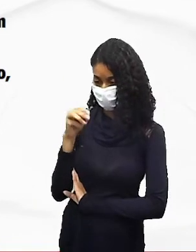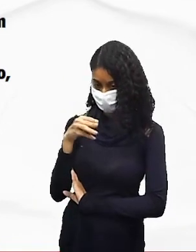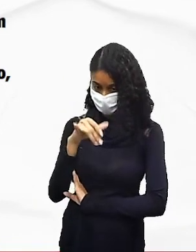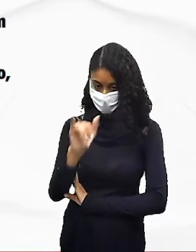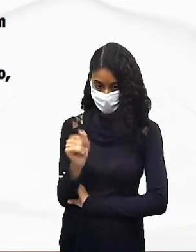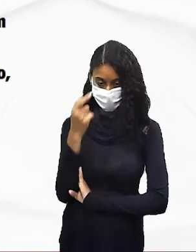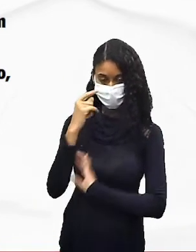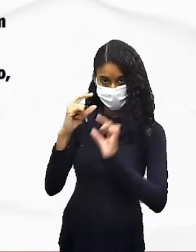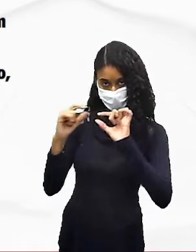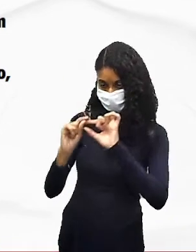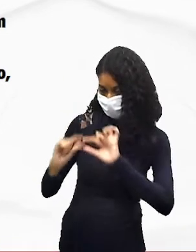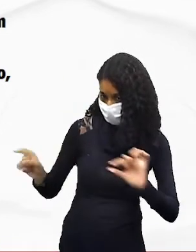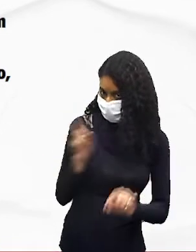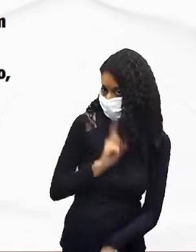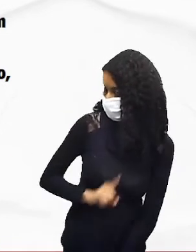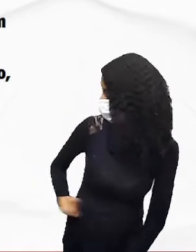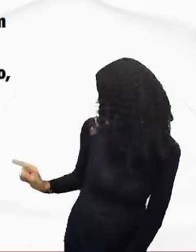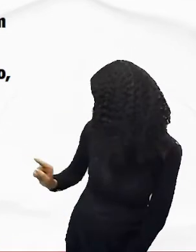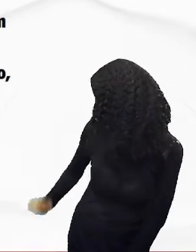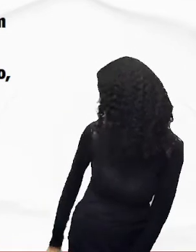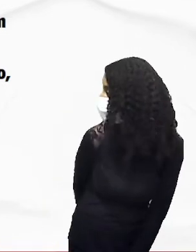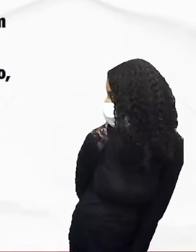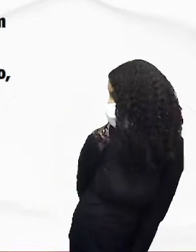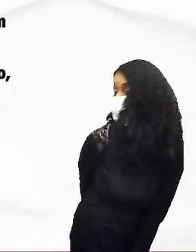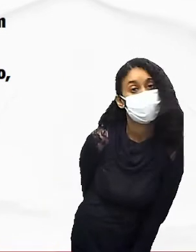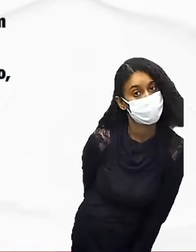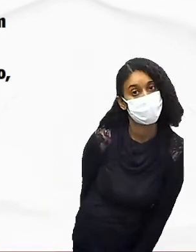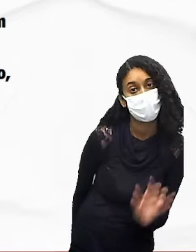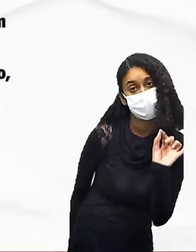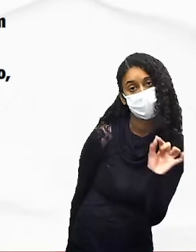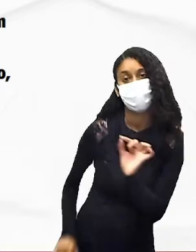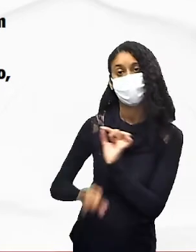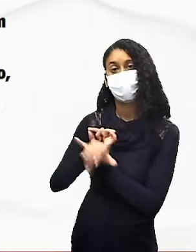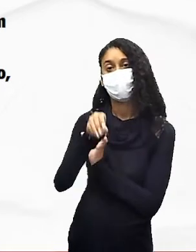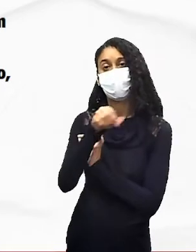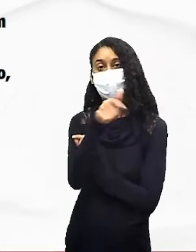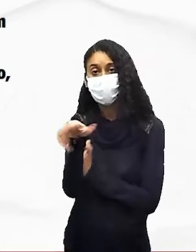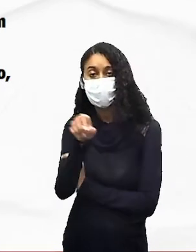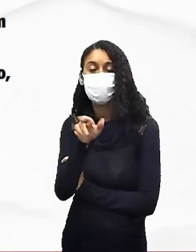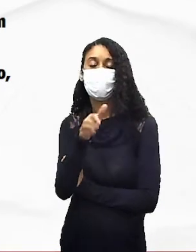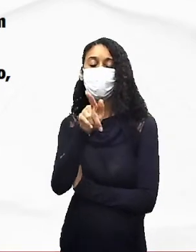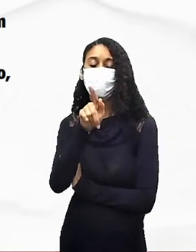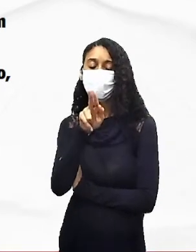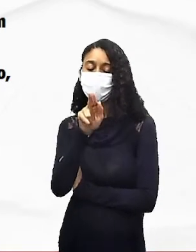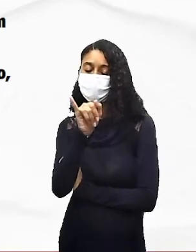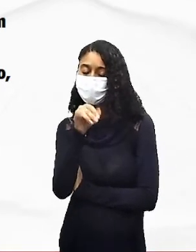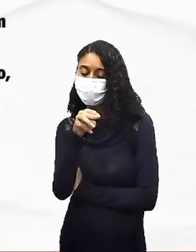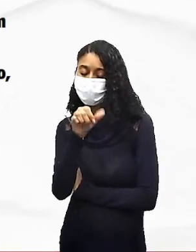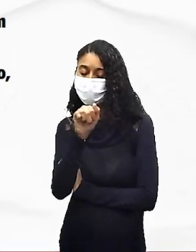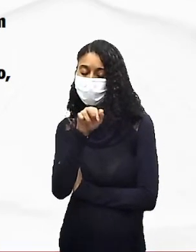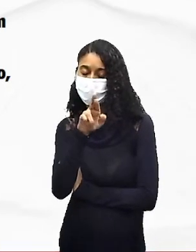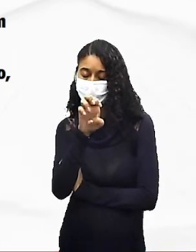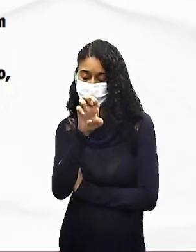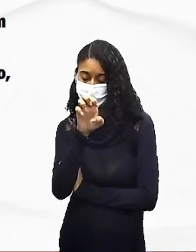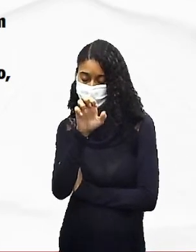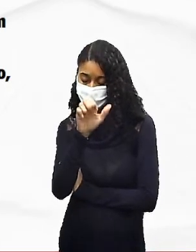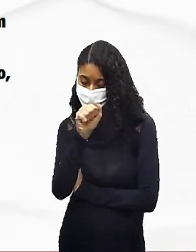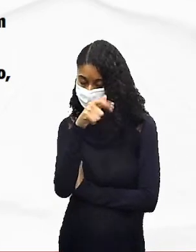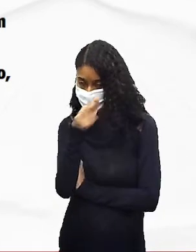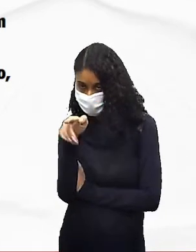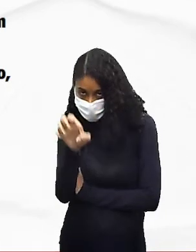ali, olha o crédito. Tutameia, João Guimarães Rosa. Se eu disse a vocês que